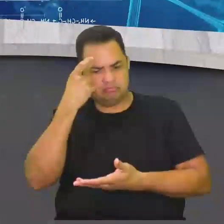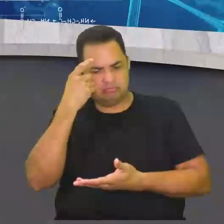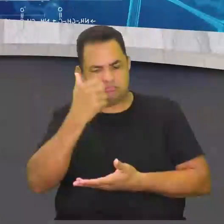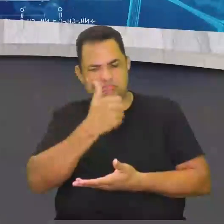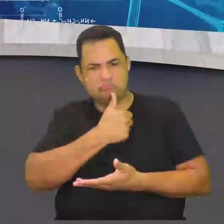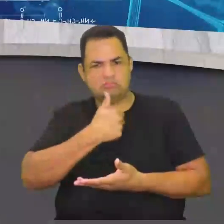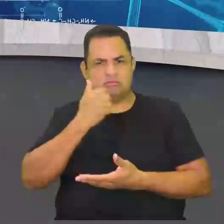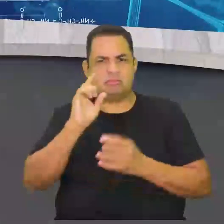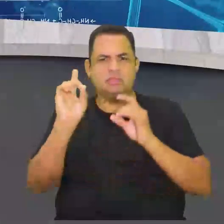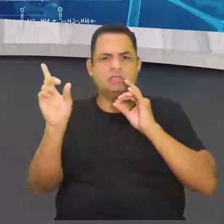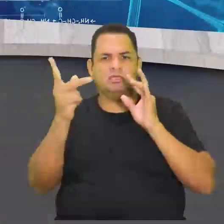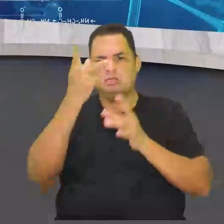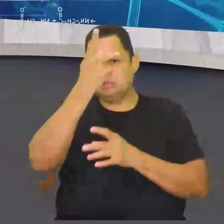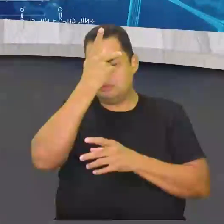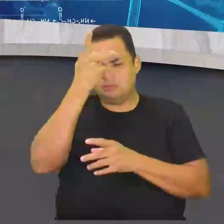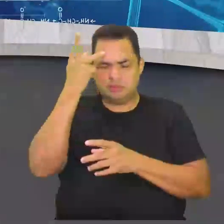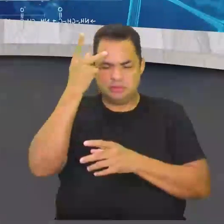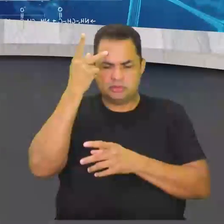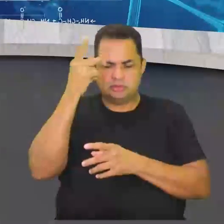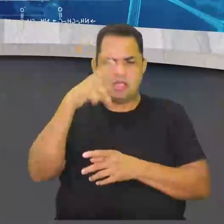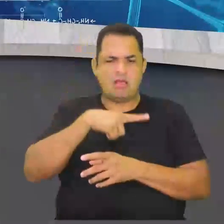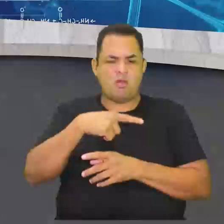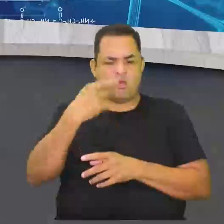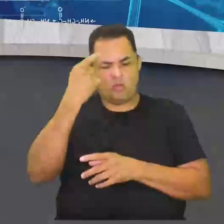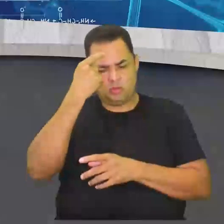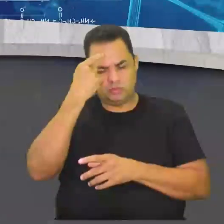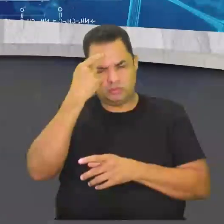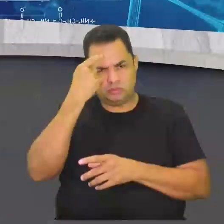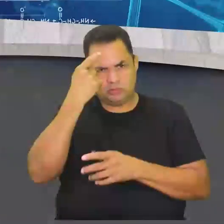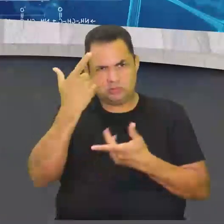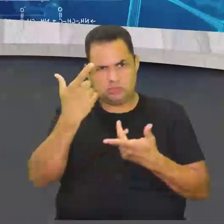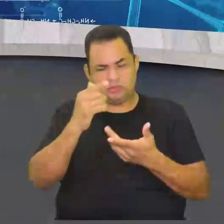Se cada um se conscientizar, a gente já vai